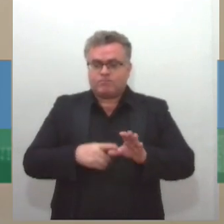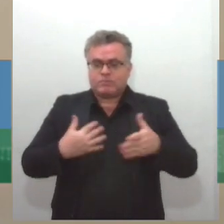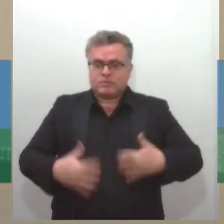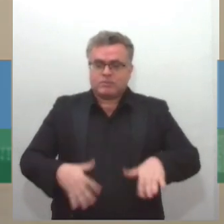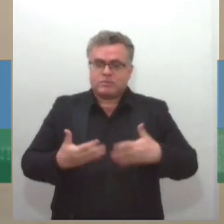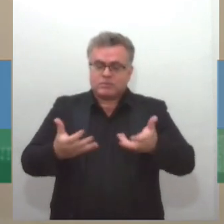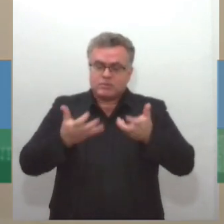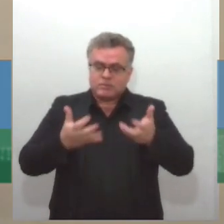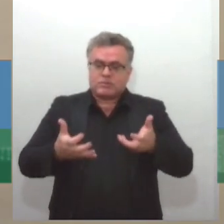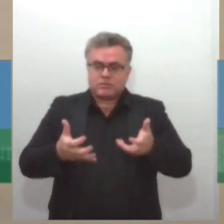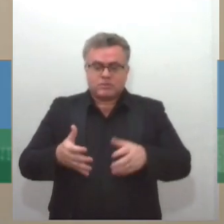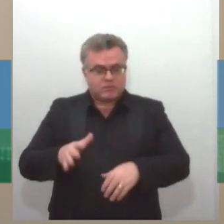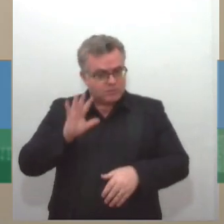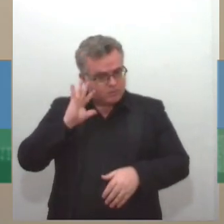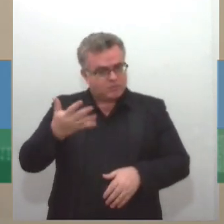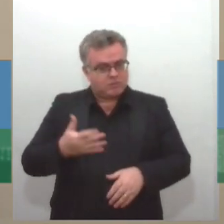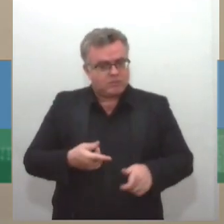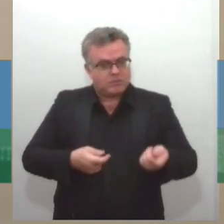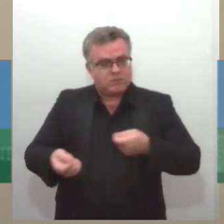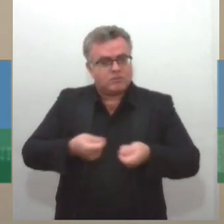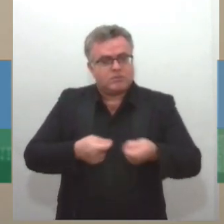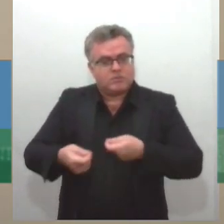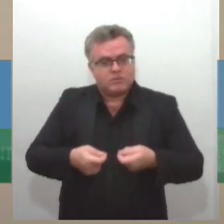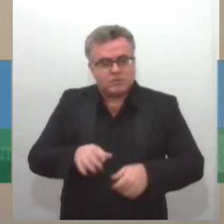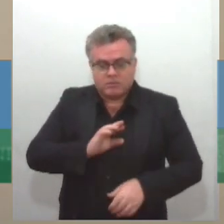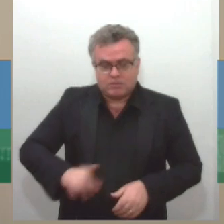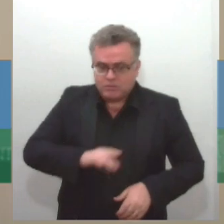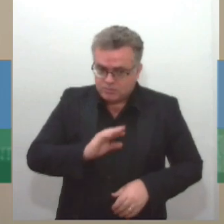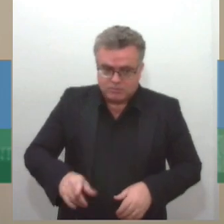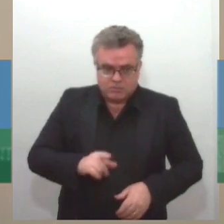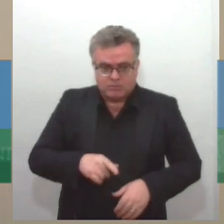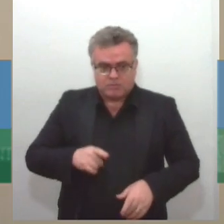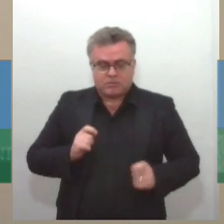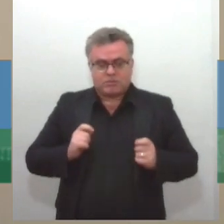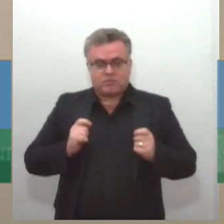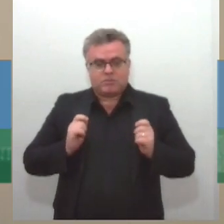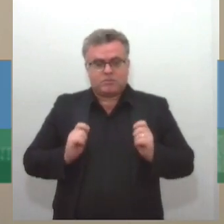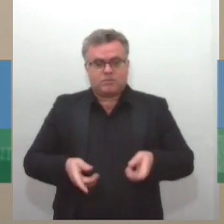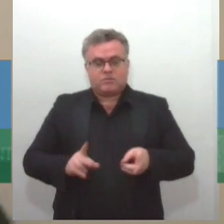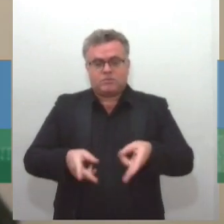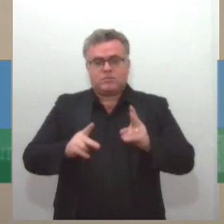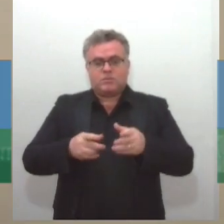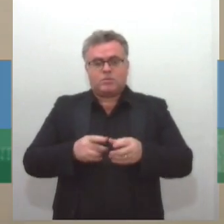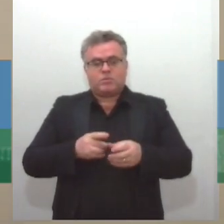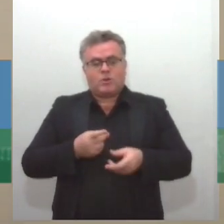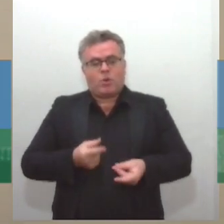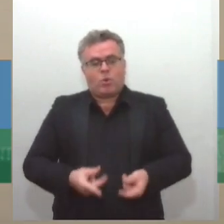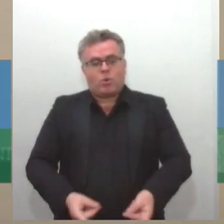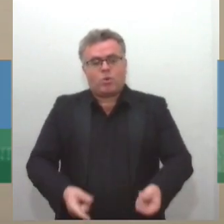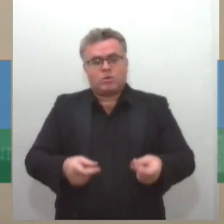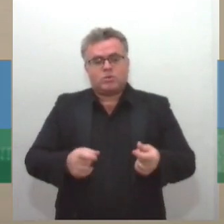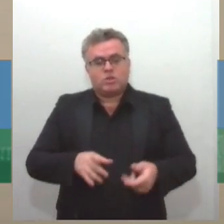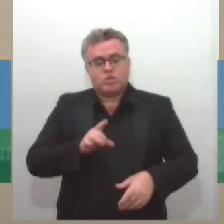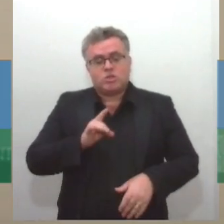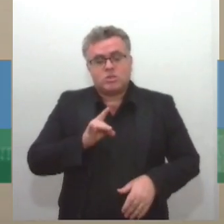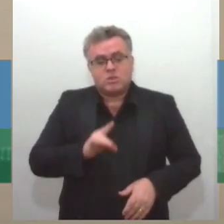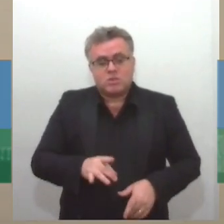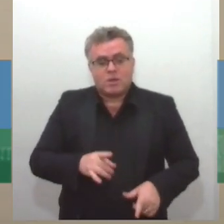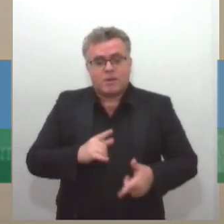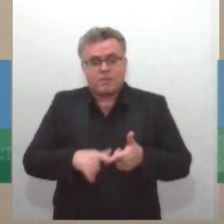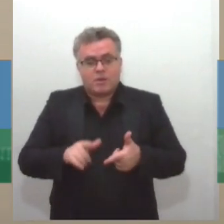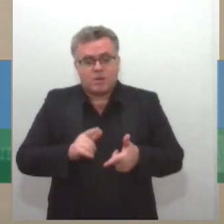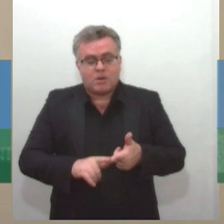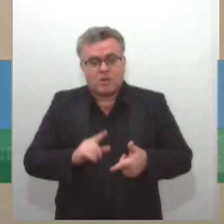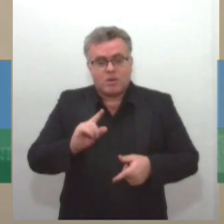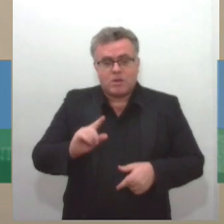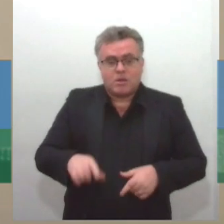com renegociações eternas que não resolvem, só repassa o problema para o gestor no